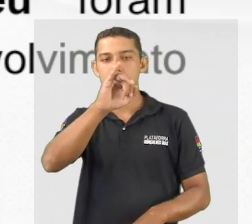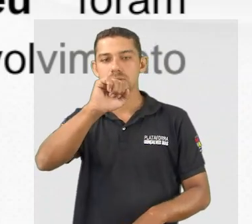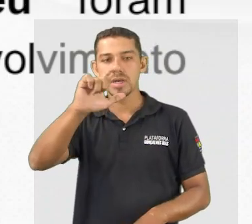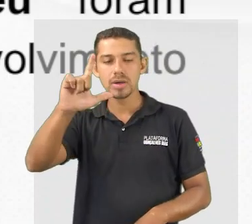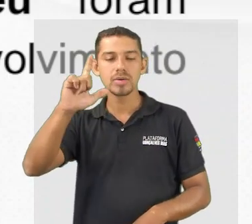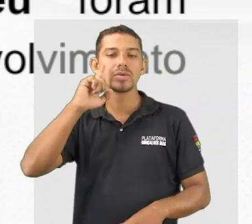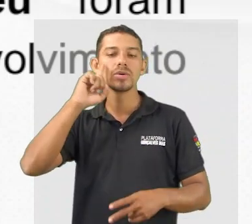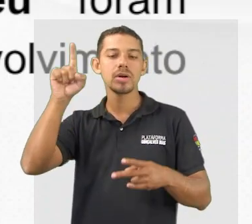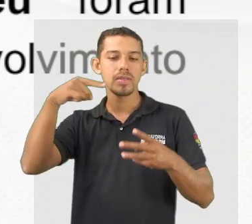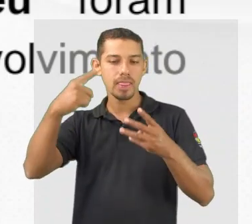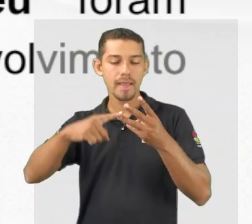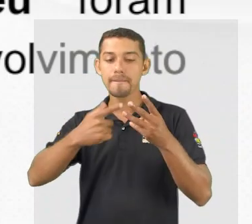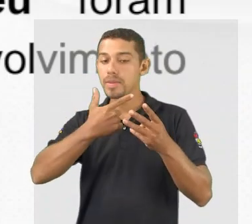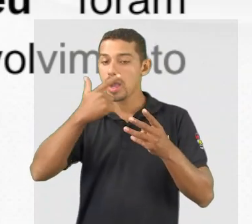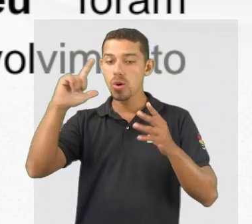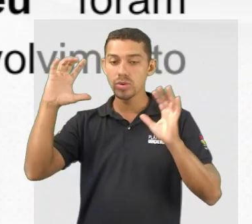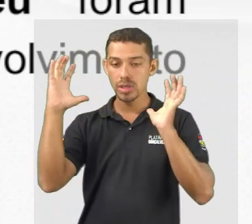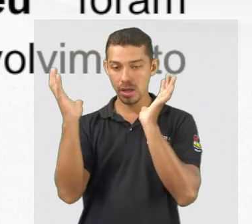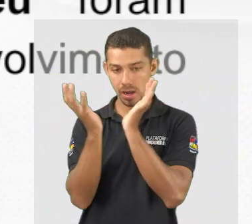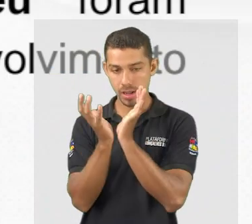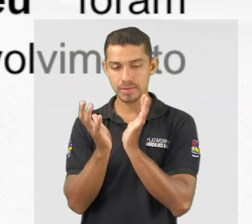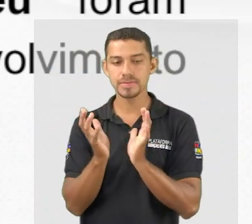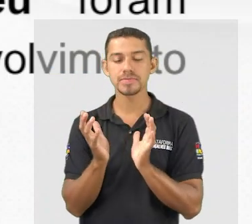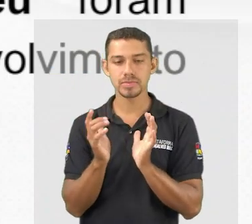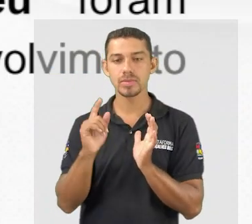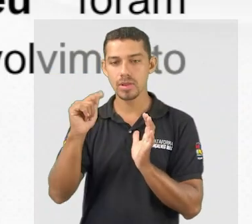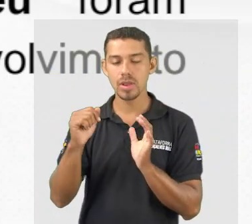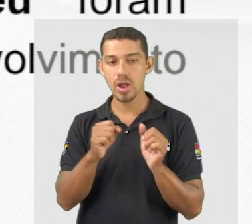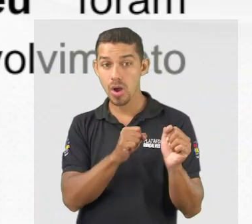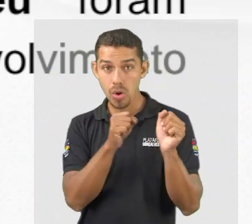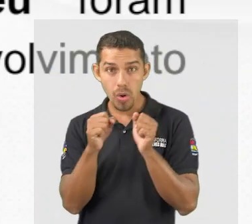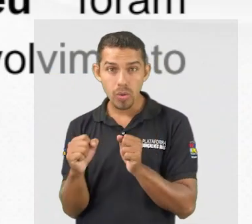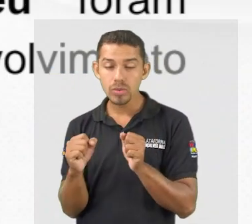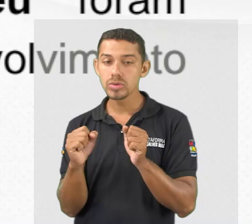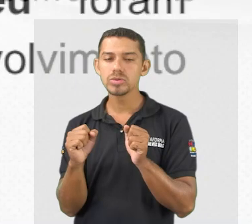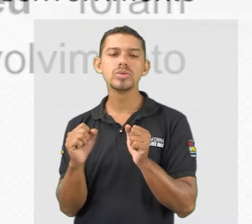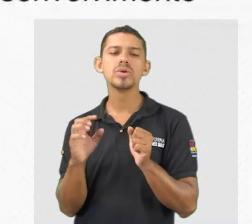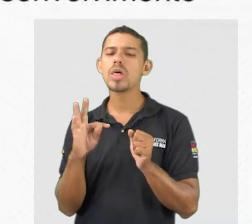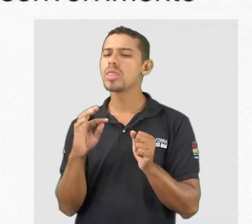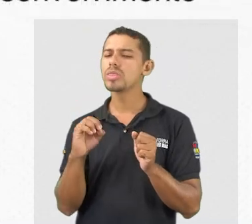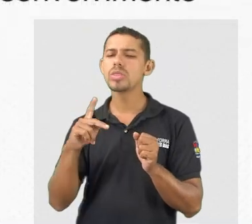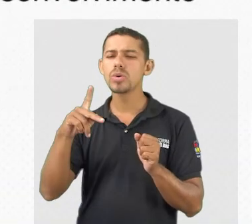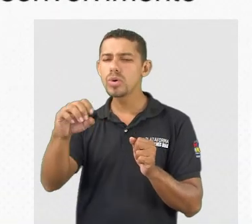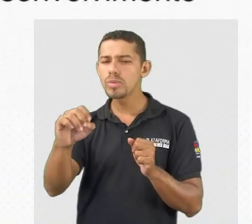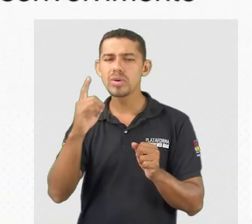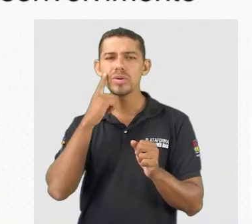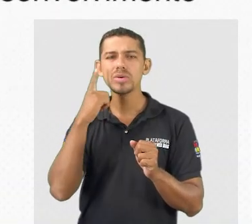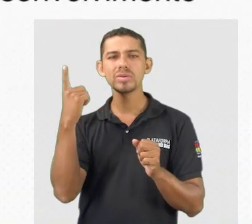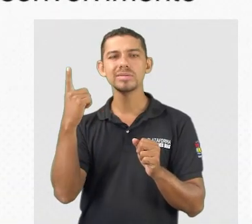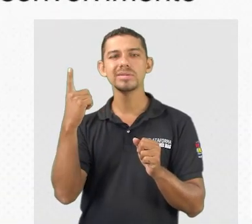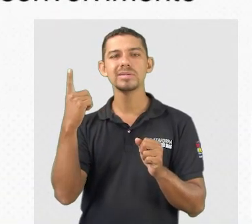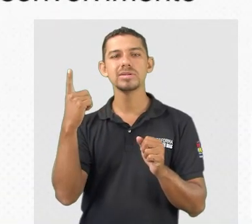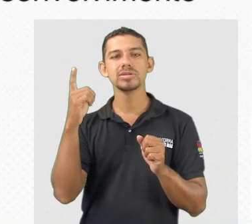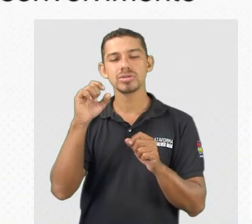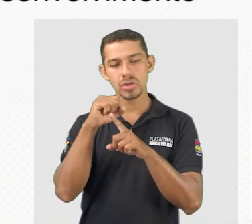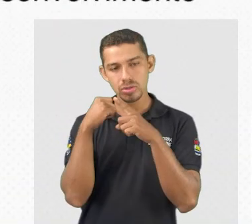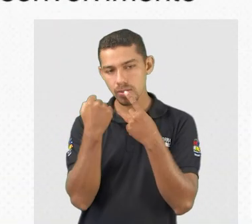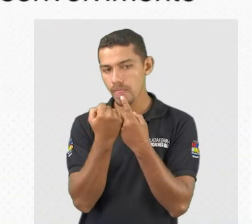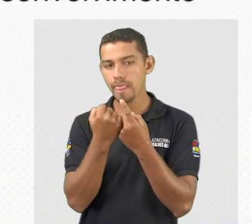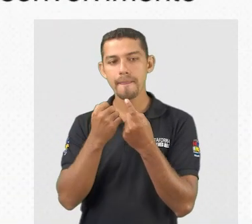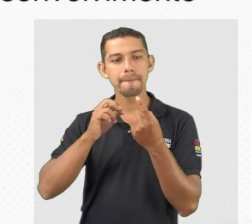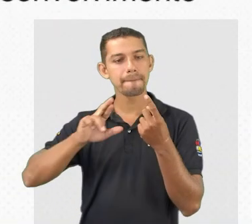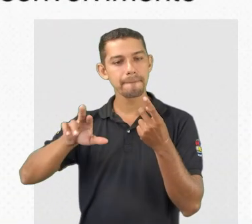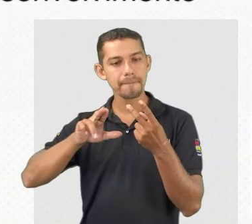nós vamos ter uma outra classe, né, que ocupa o topo dessa hierarquia social, e aí nesse caso não é mais